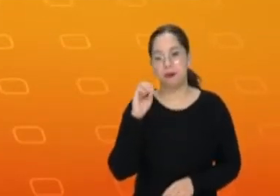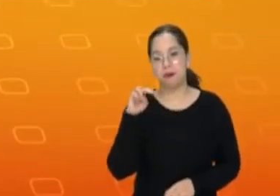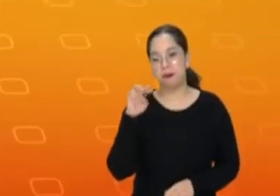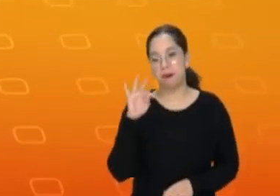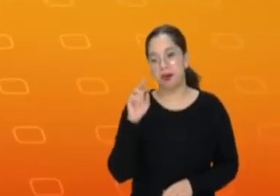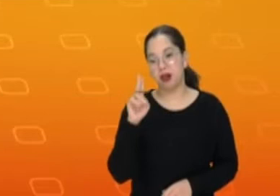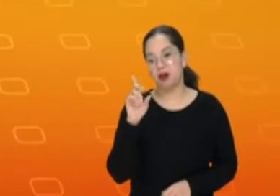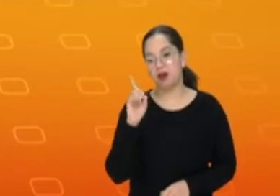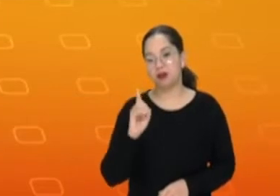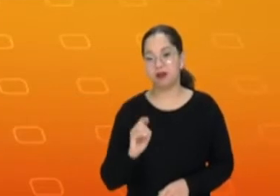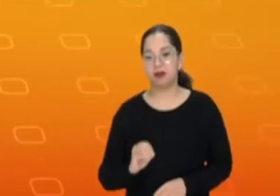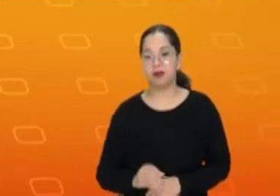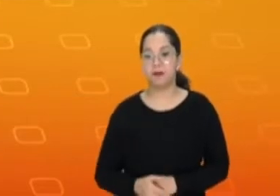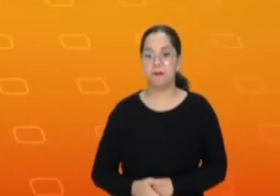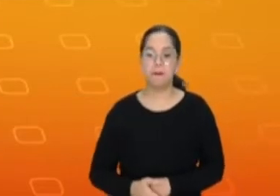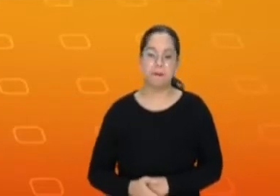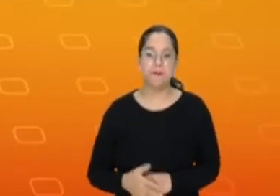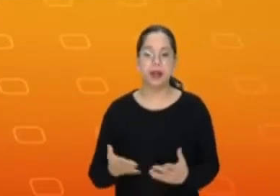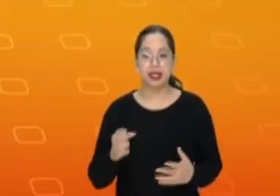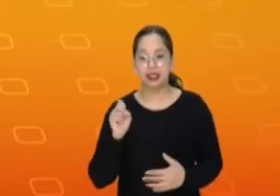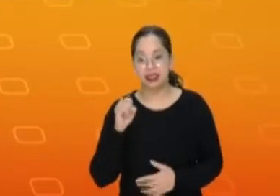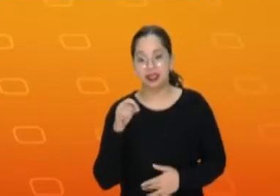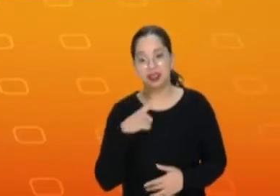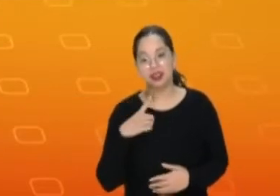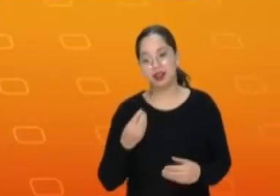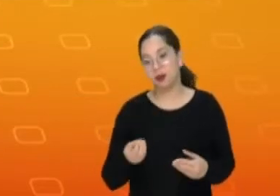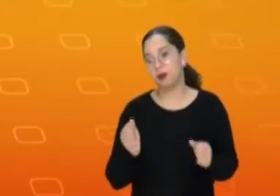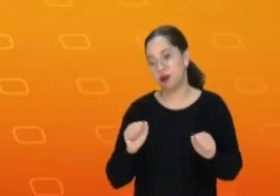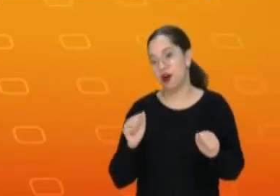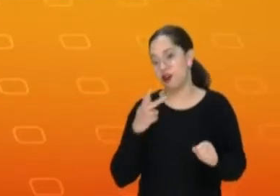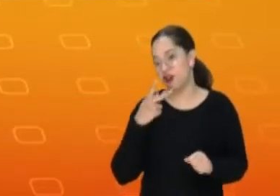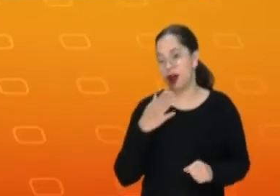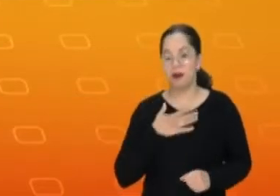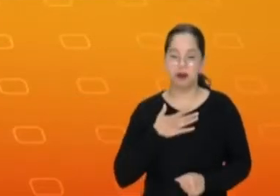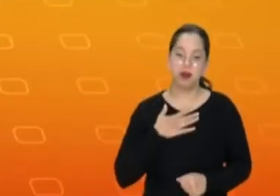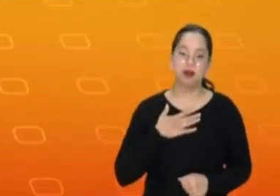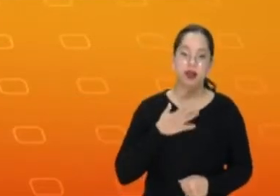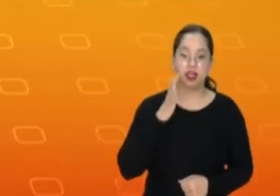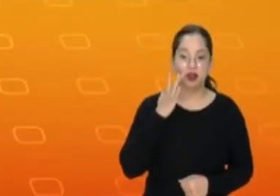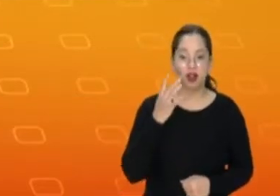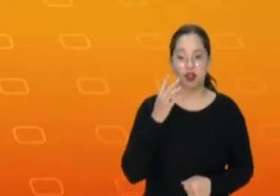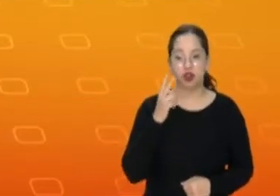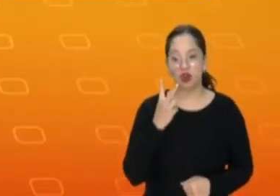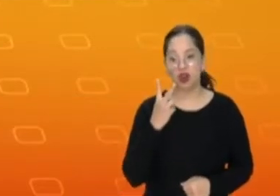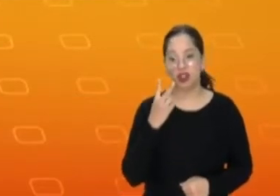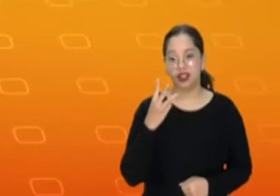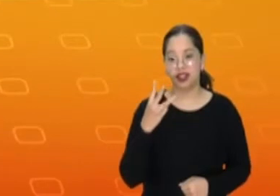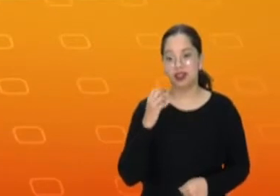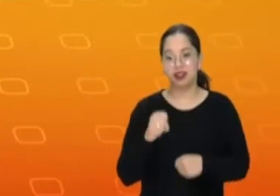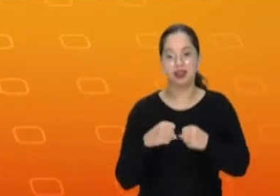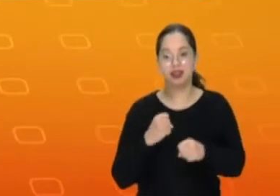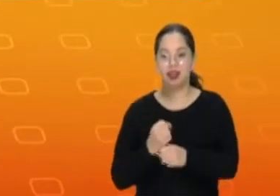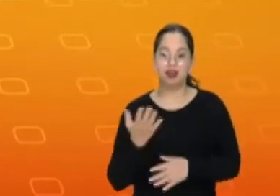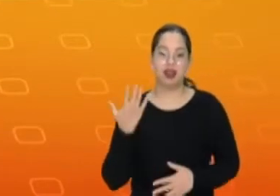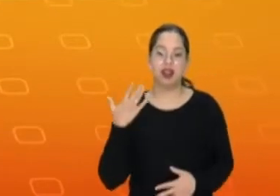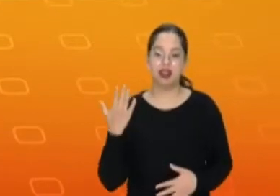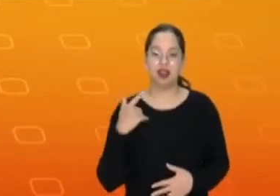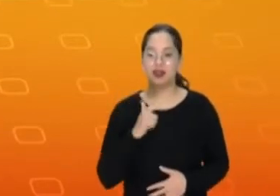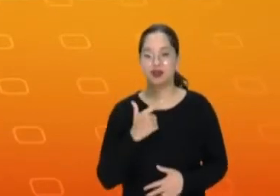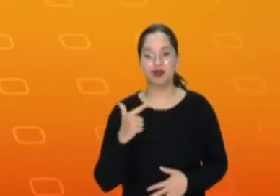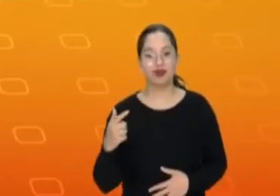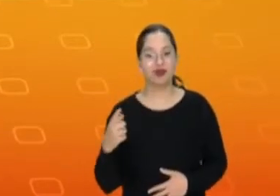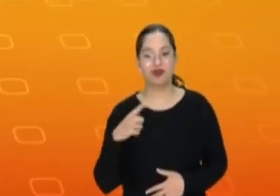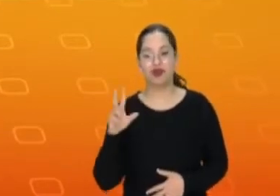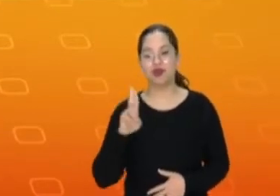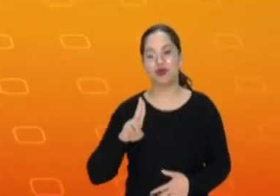esteja desatualizado também, se tiver, depois vocês me falem, mas eu lembro que há uns 2, 3 anos atrás, eu não lembro, assim, de alguma universidade ou